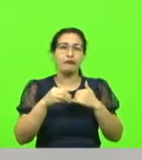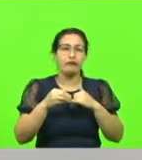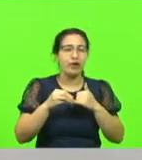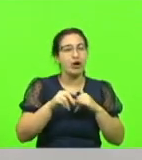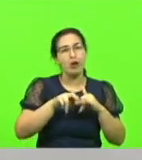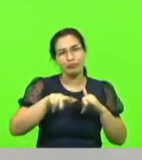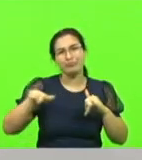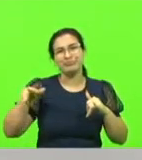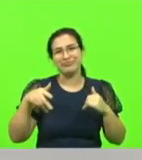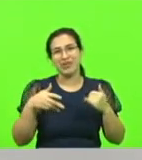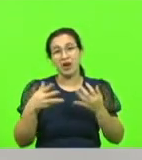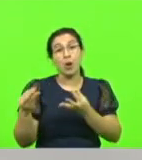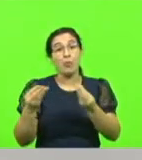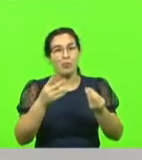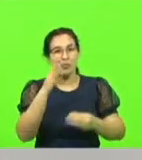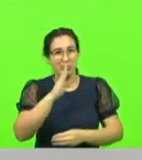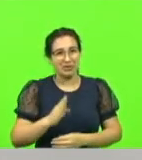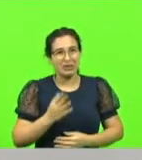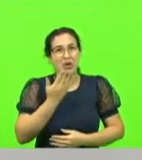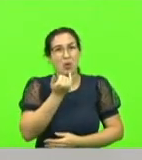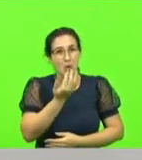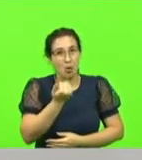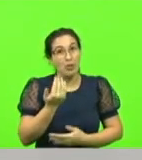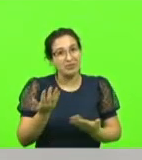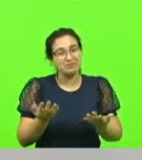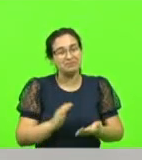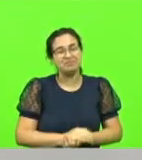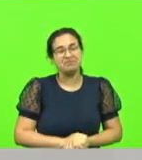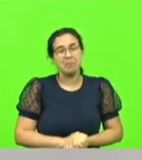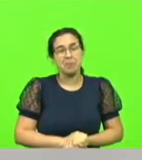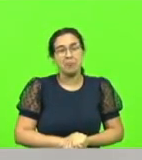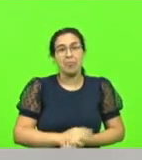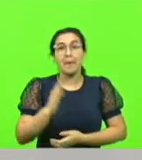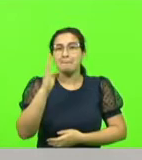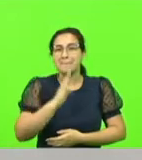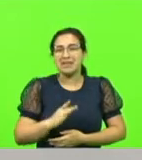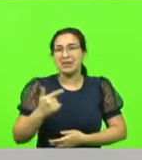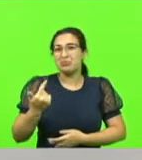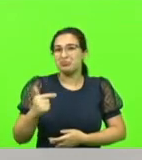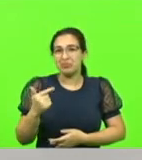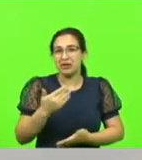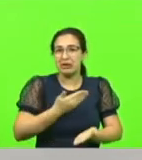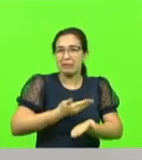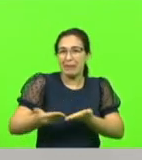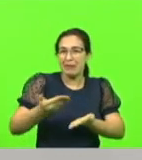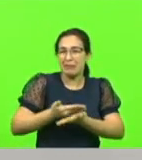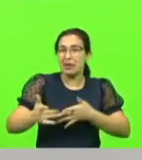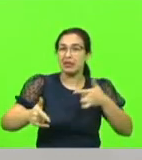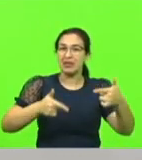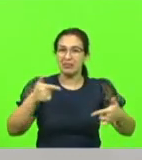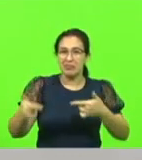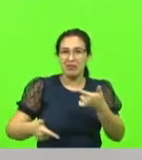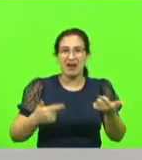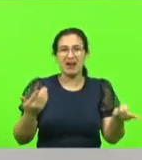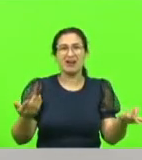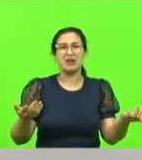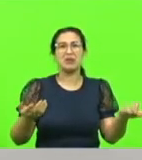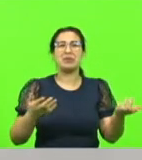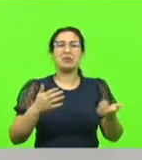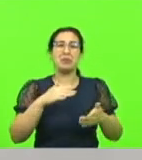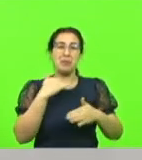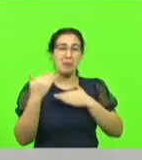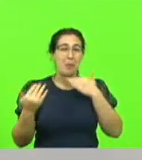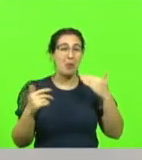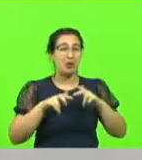povo. O brasileiro que já sofre com o desemprego, a perda de renda e a péssima gestão da pandemia, que já levou mais de 600